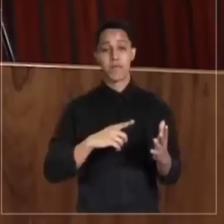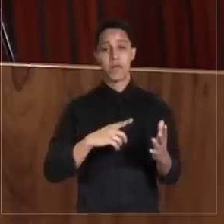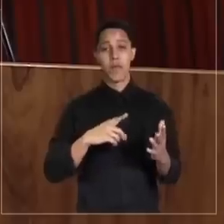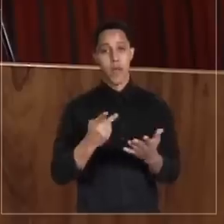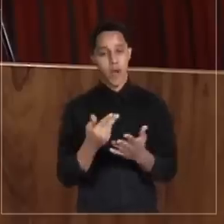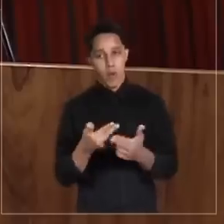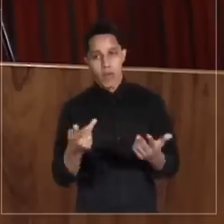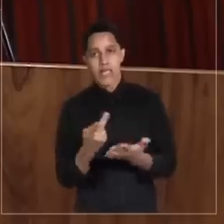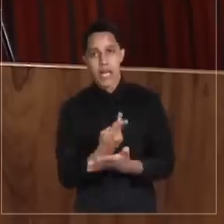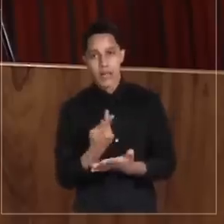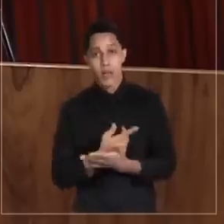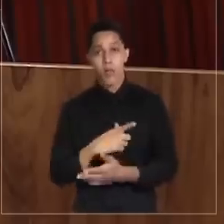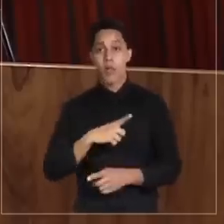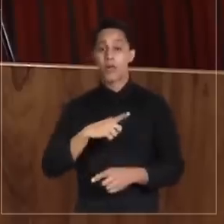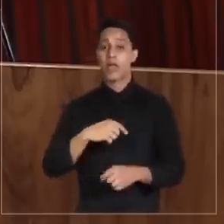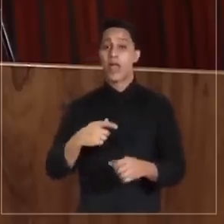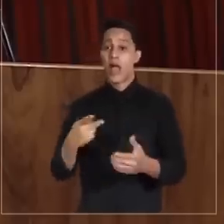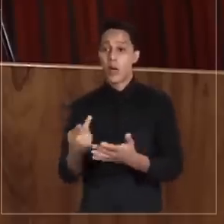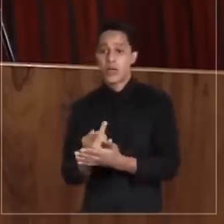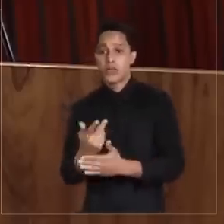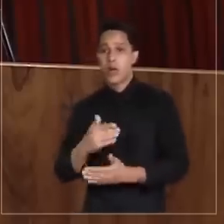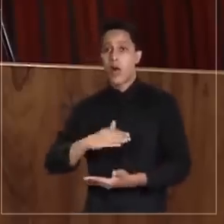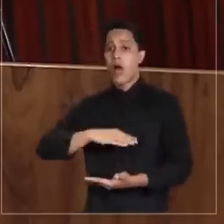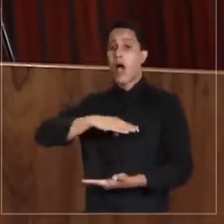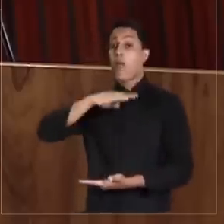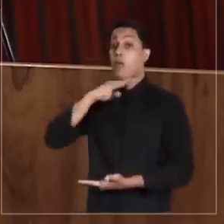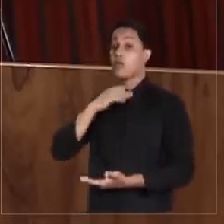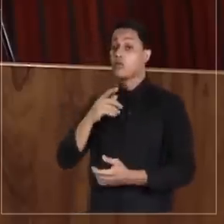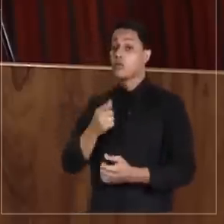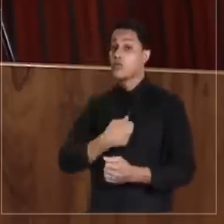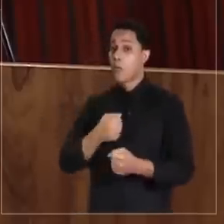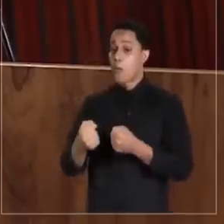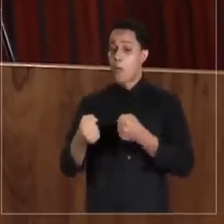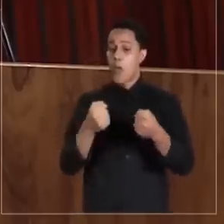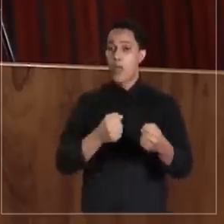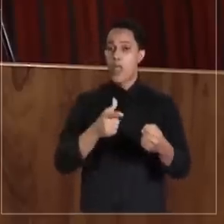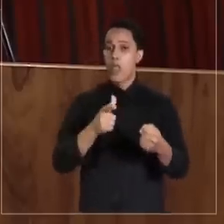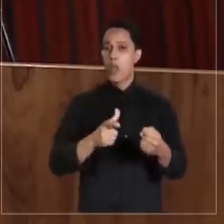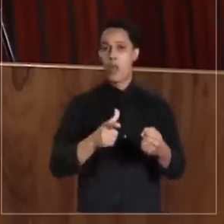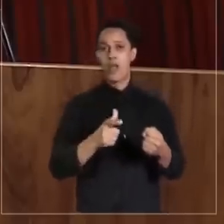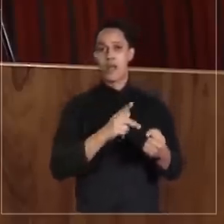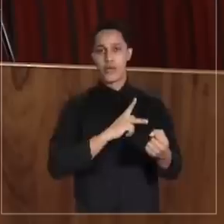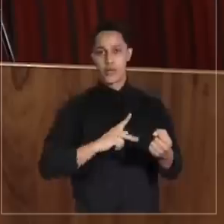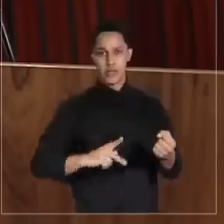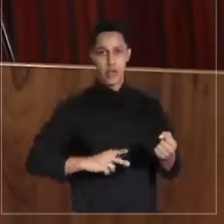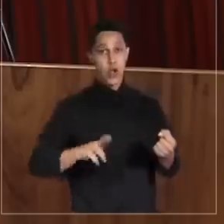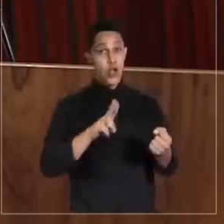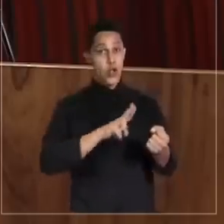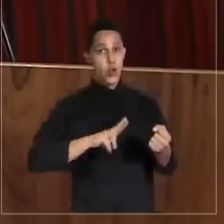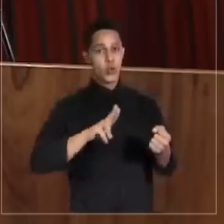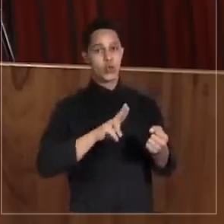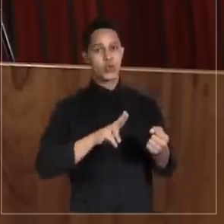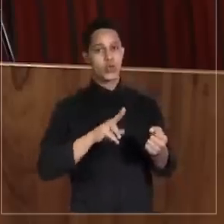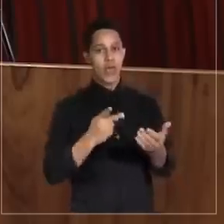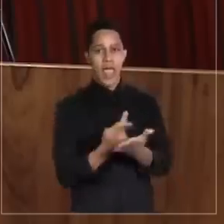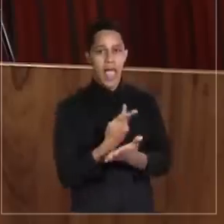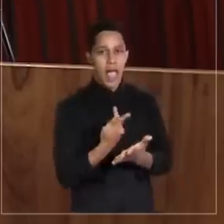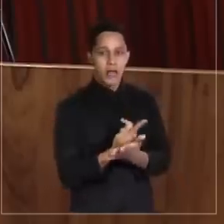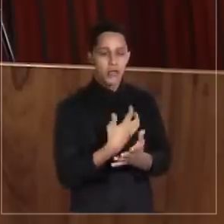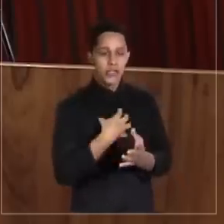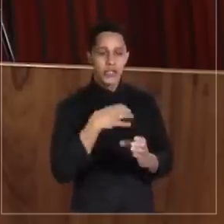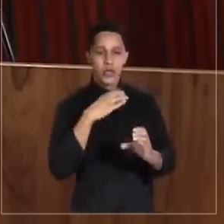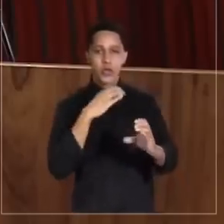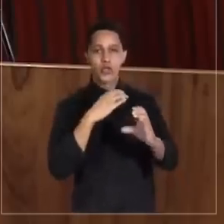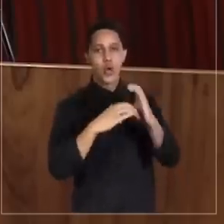havido o abuso de um exercício daquele cargo e o uso indevido de meios de